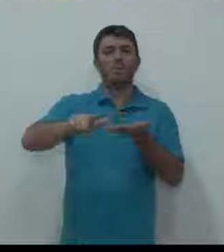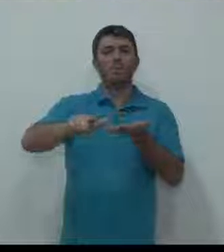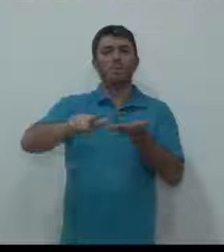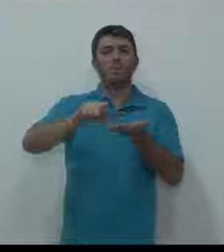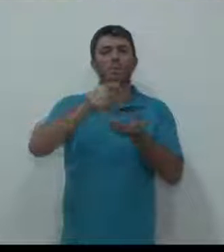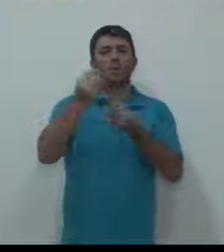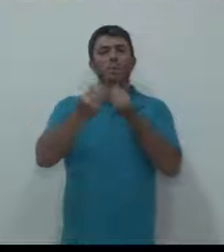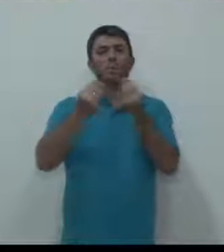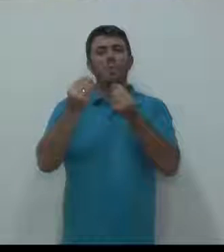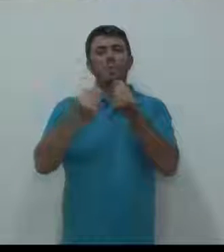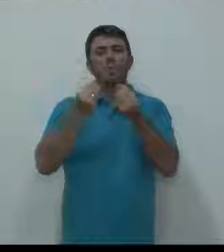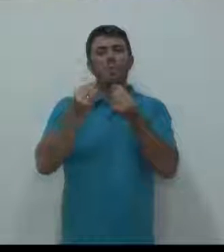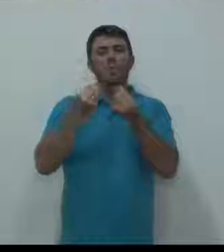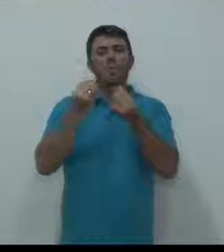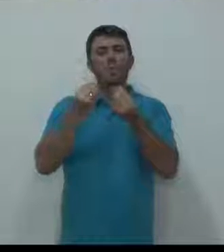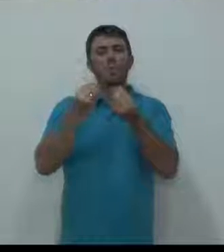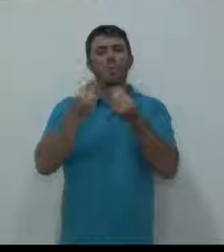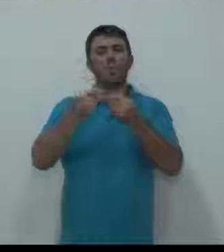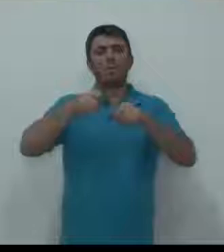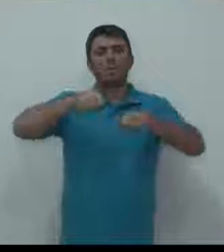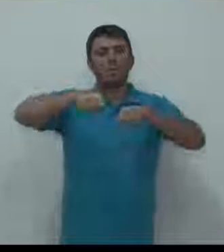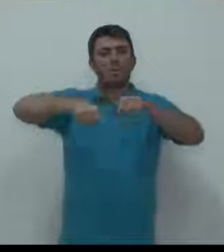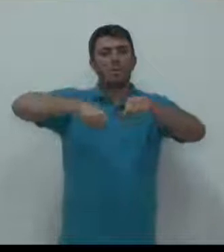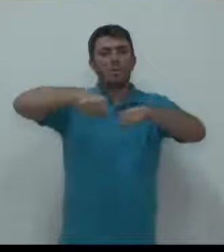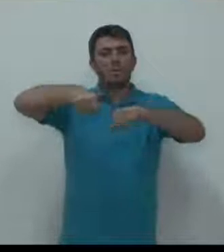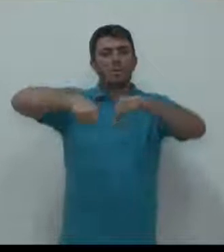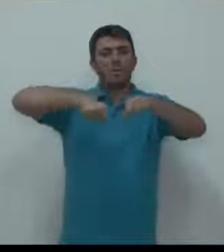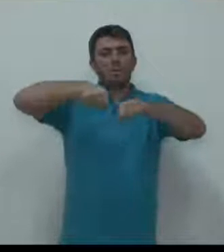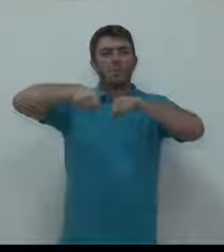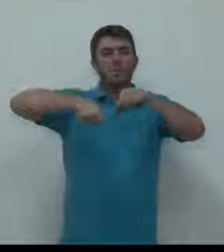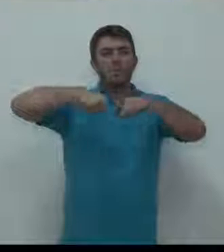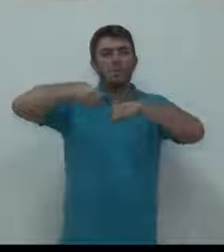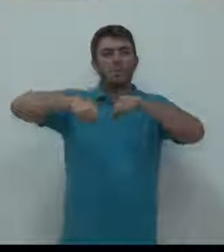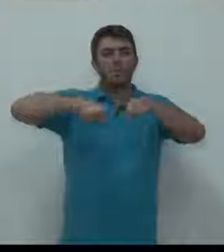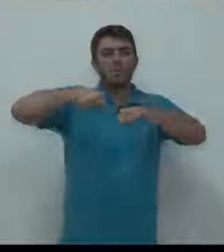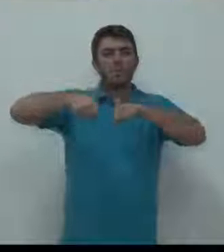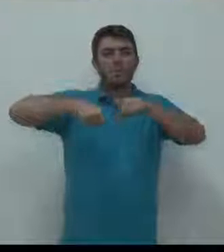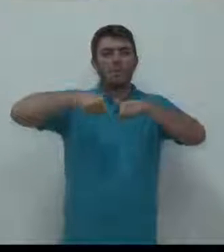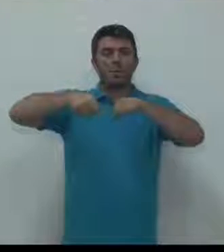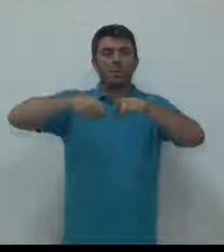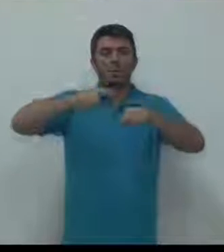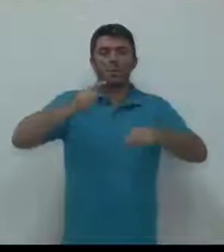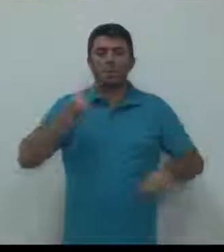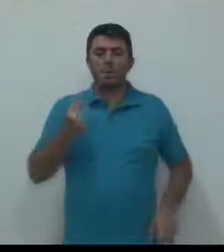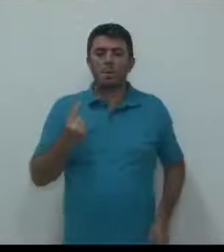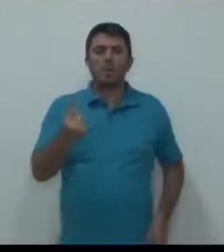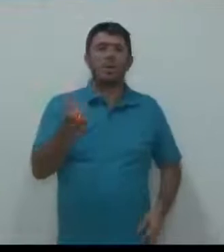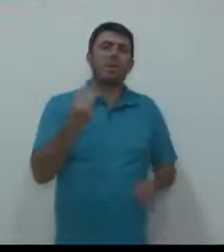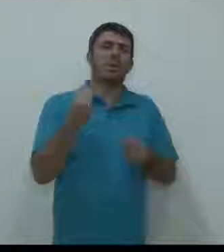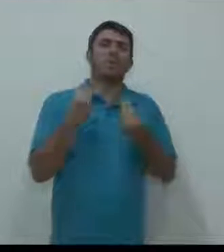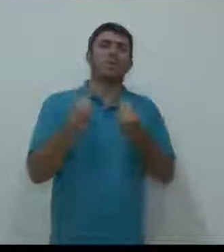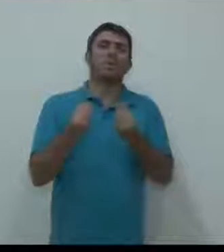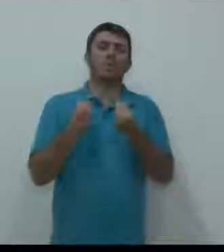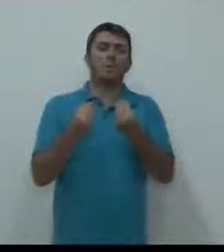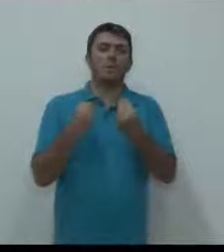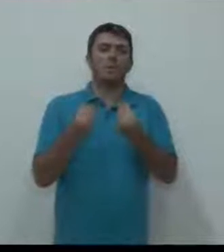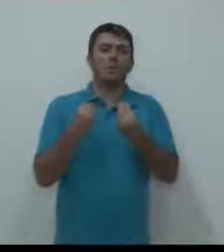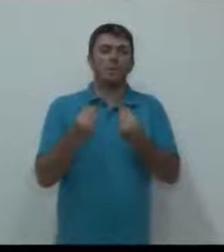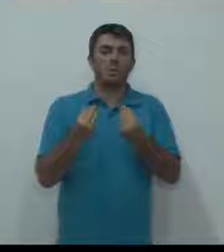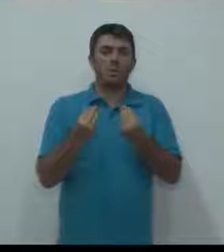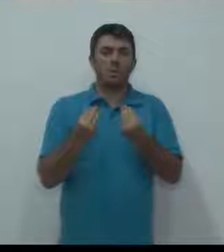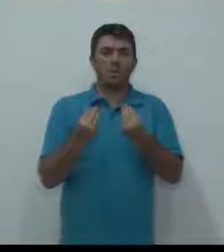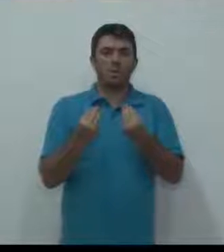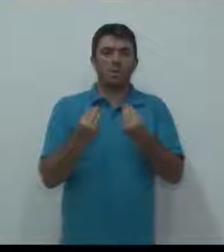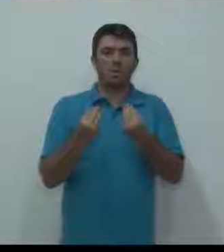Como que vai passar ali uma bicicleta? Gente, eu peço, gente. Talvez a pessoa